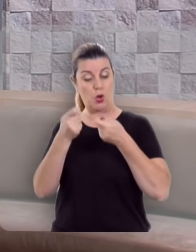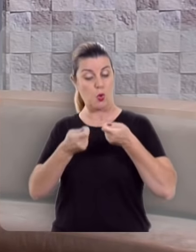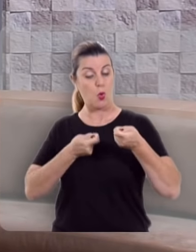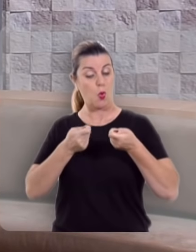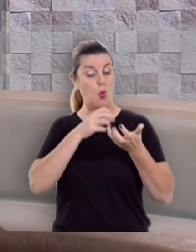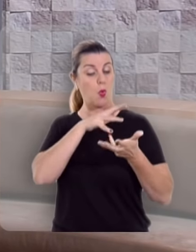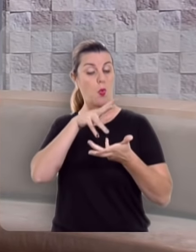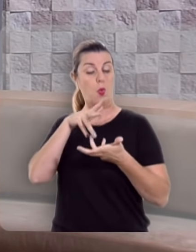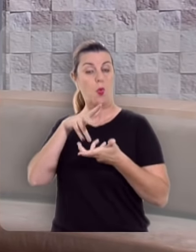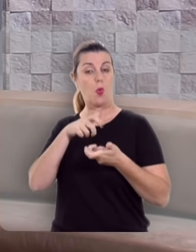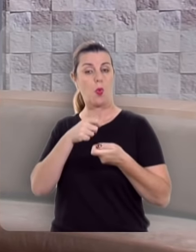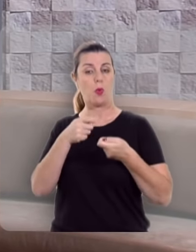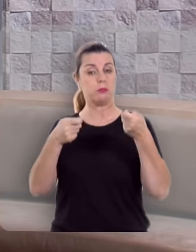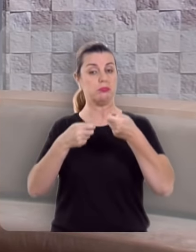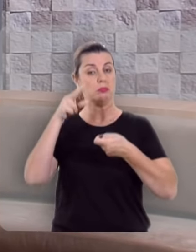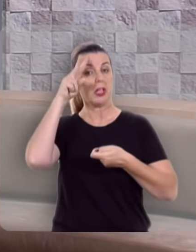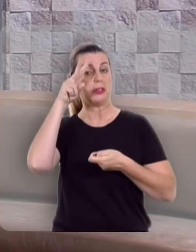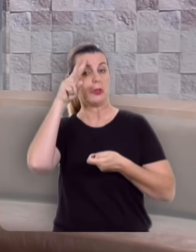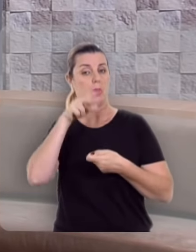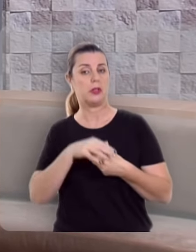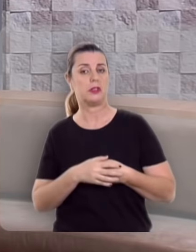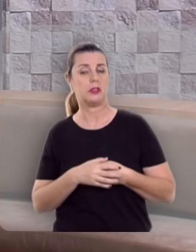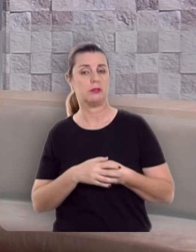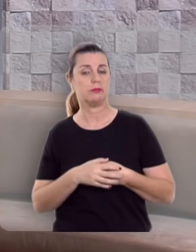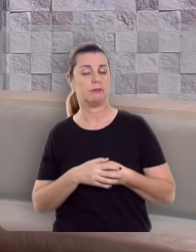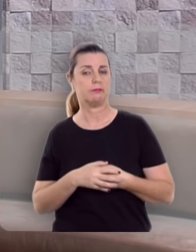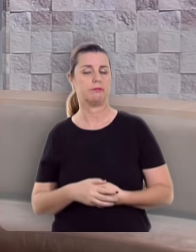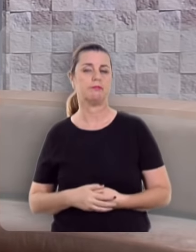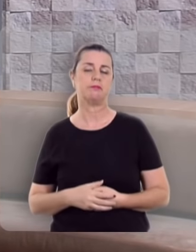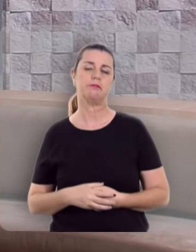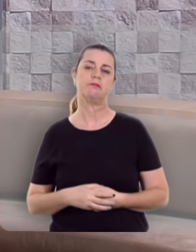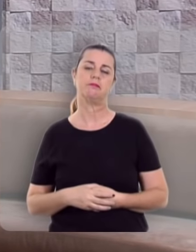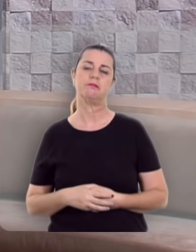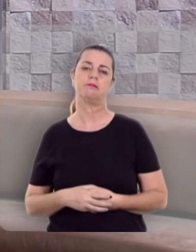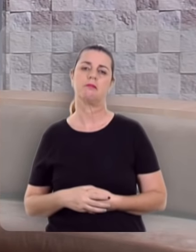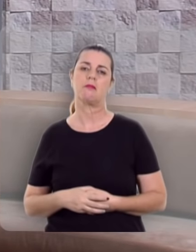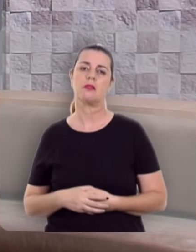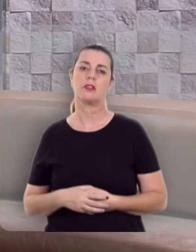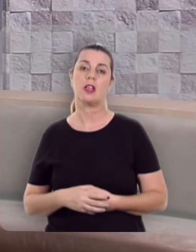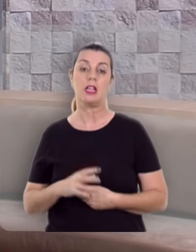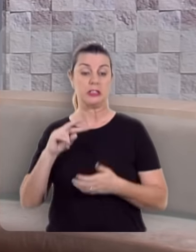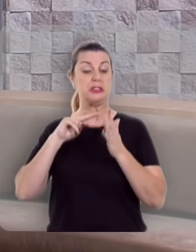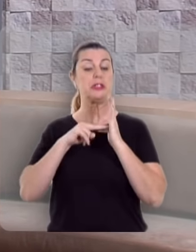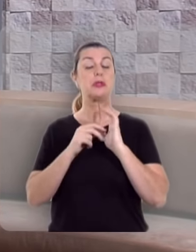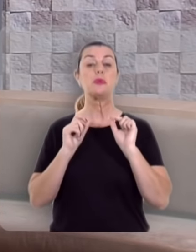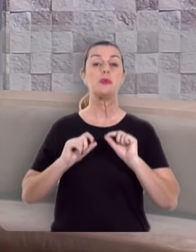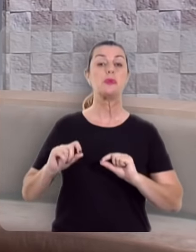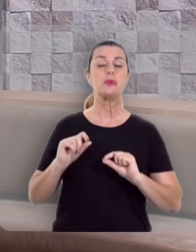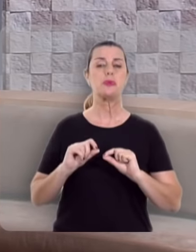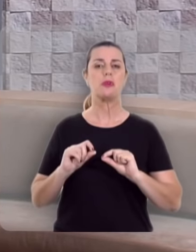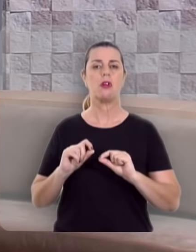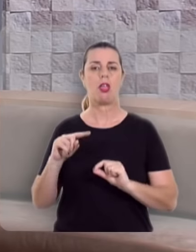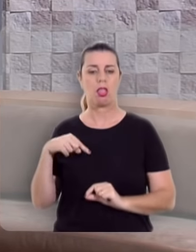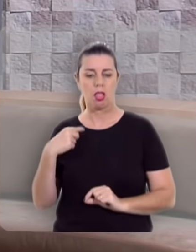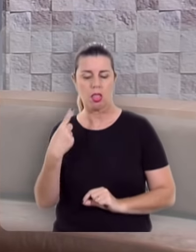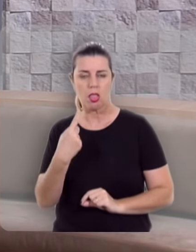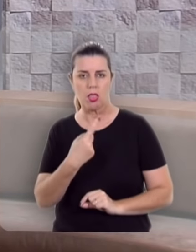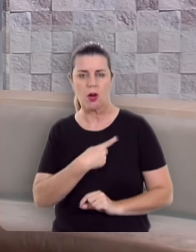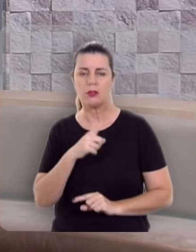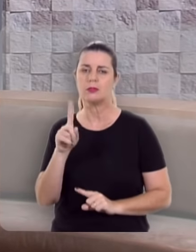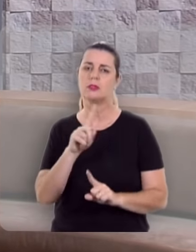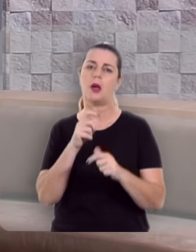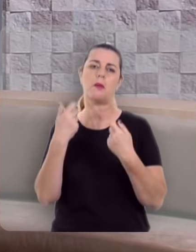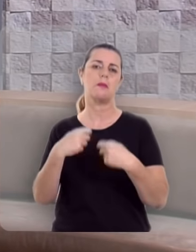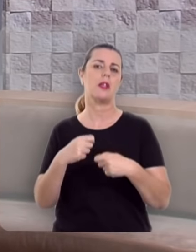Deus estabeleceu o fim desde o começo. Ele está no controle do universo, tem as rédeas